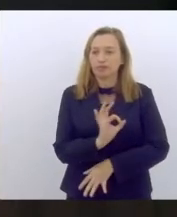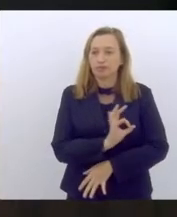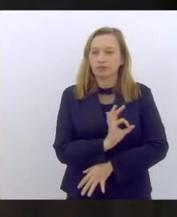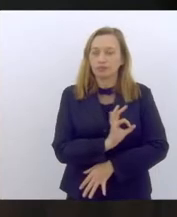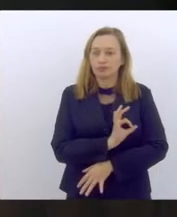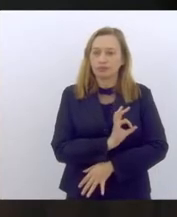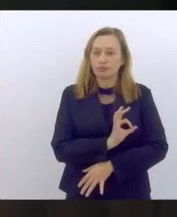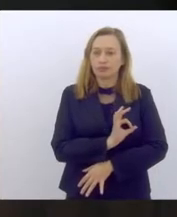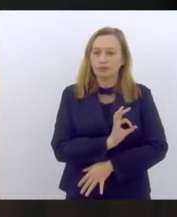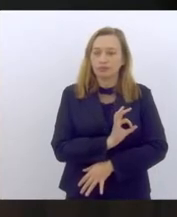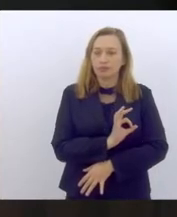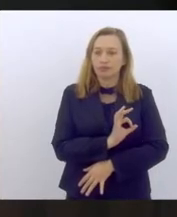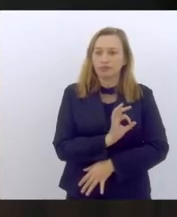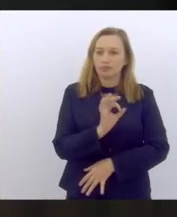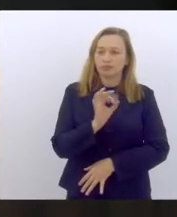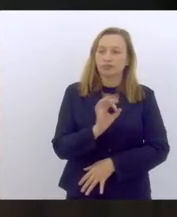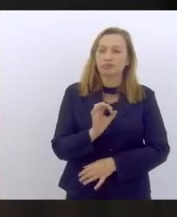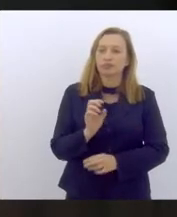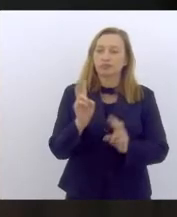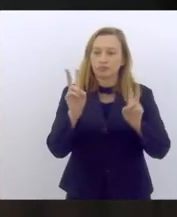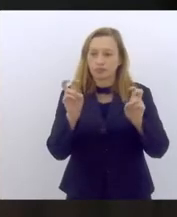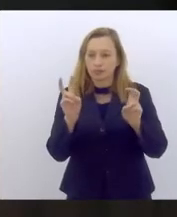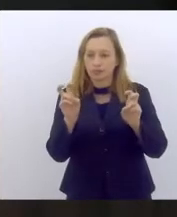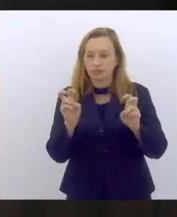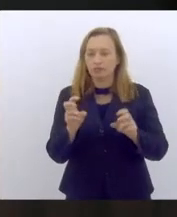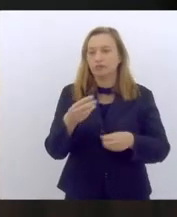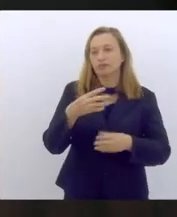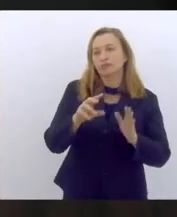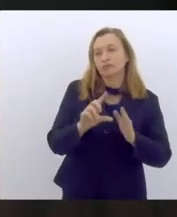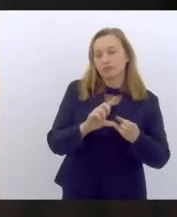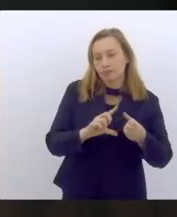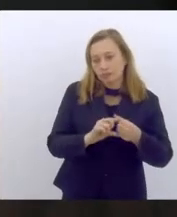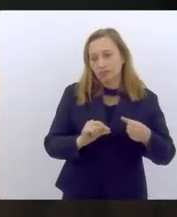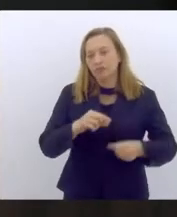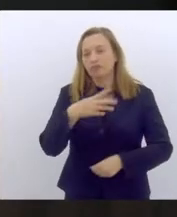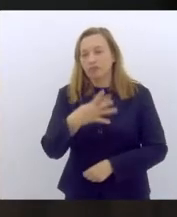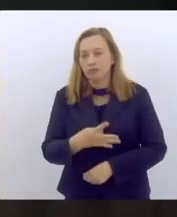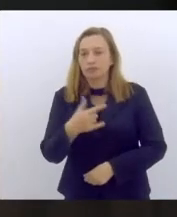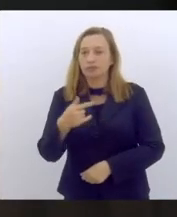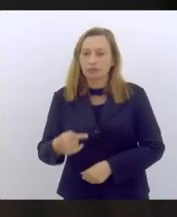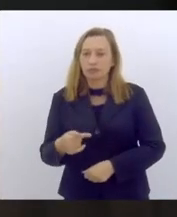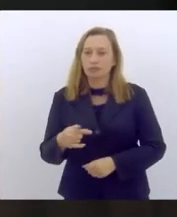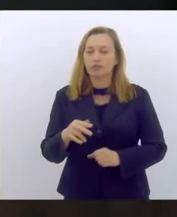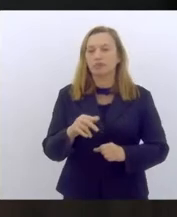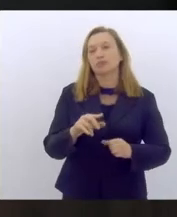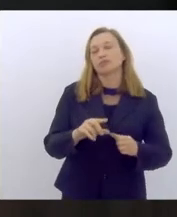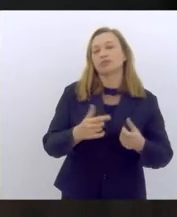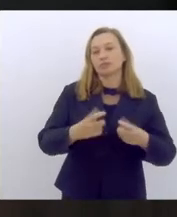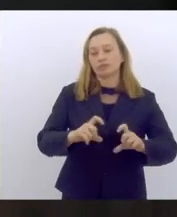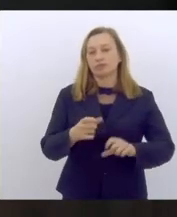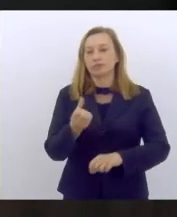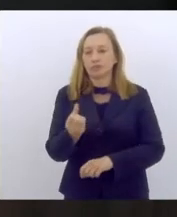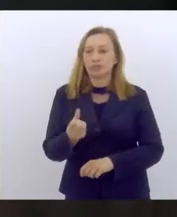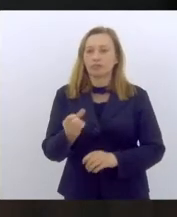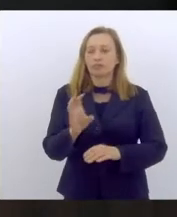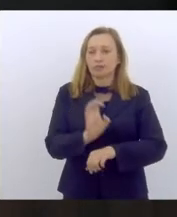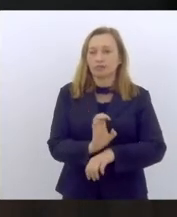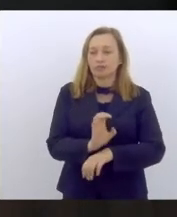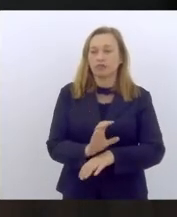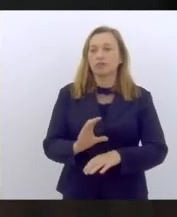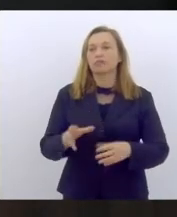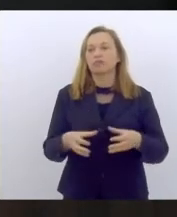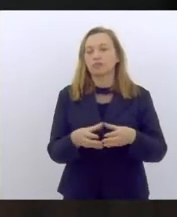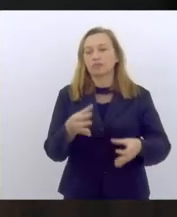sobre a materialidade do fato típico na forma do artigo 37 parágrafo 6 da constituição estadual grande pareceres das comissões